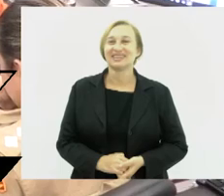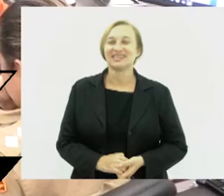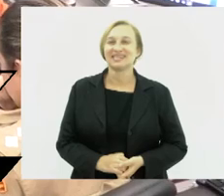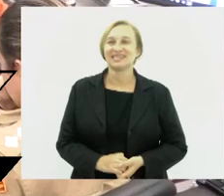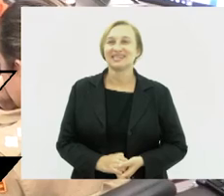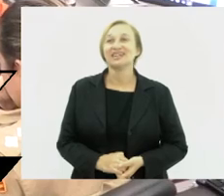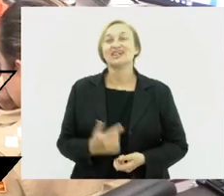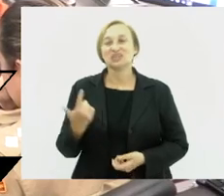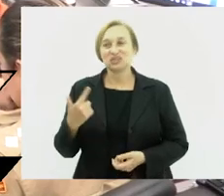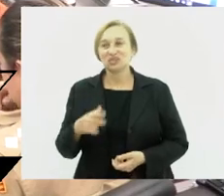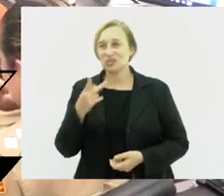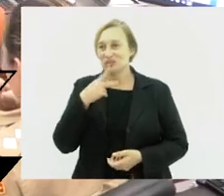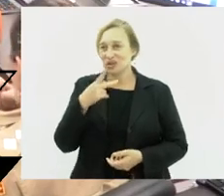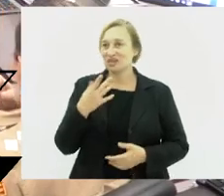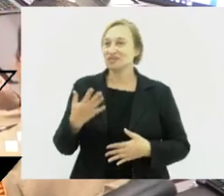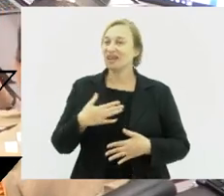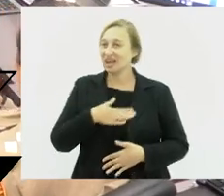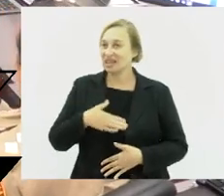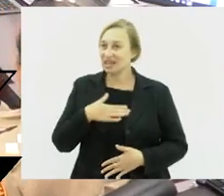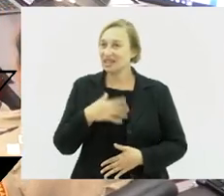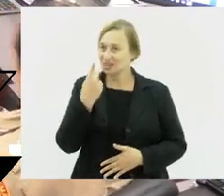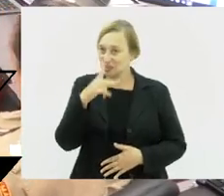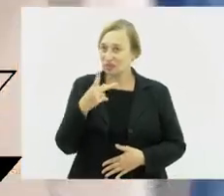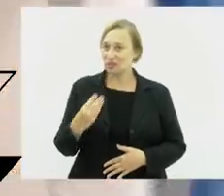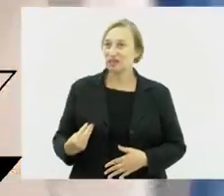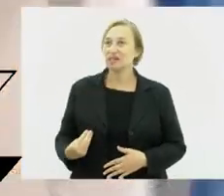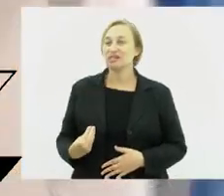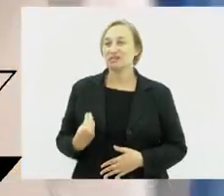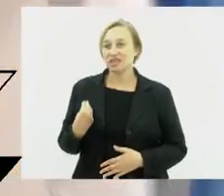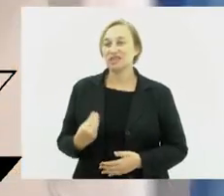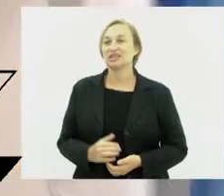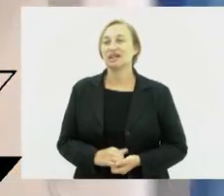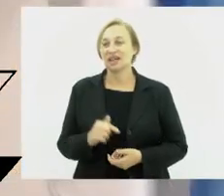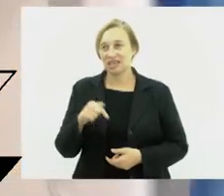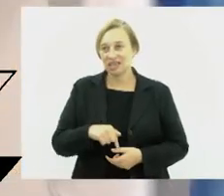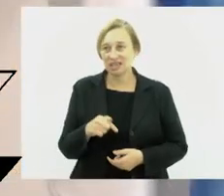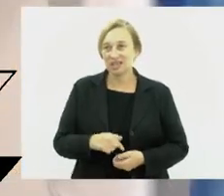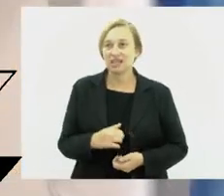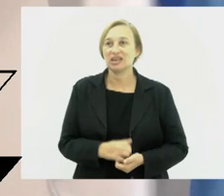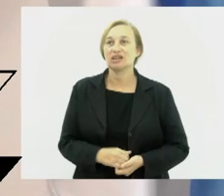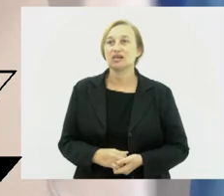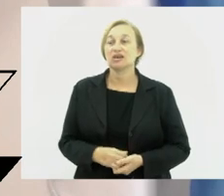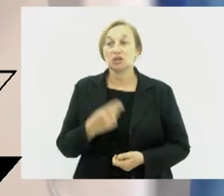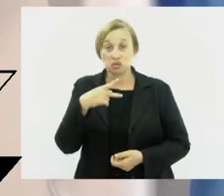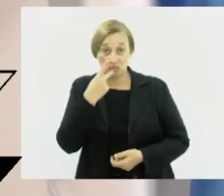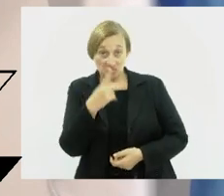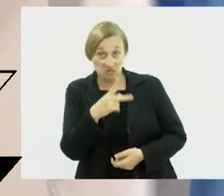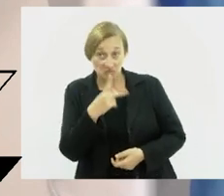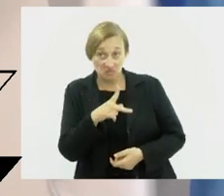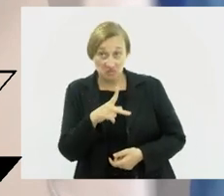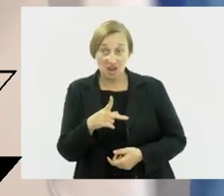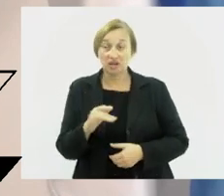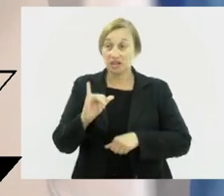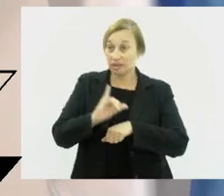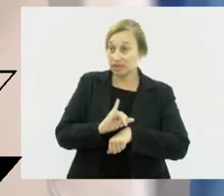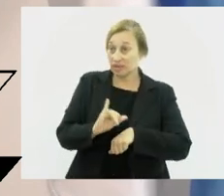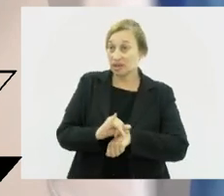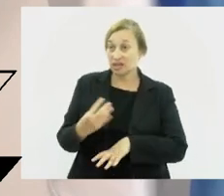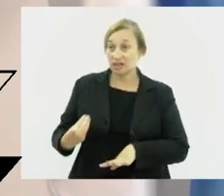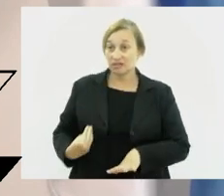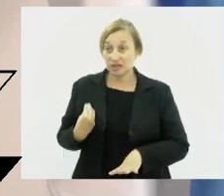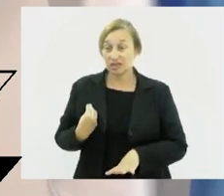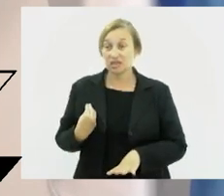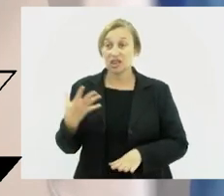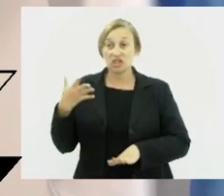Mais uma vez digo aqui que muito alegre a sua presença, sua visão municipalista, sobretudo no que diz respeito à capital, destacando aqui a presença